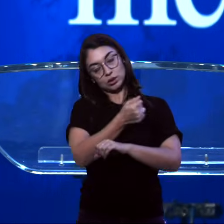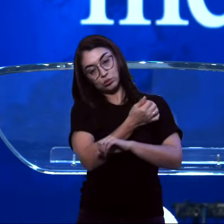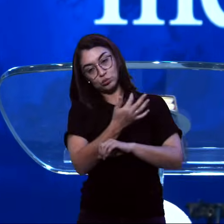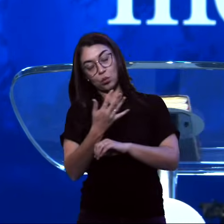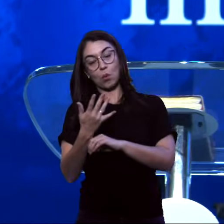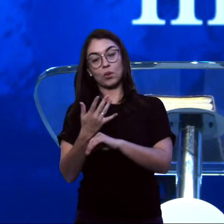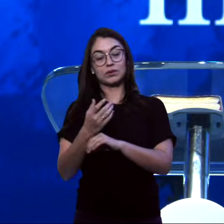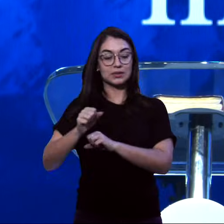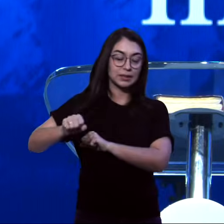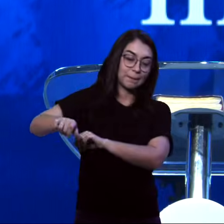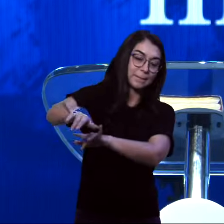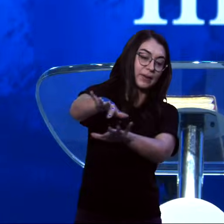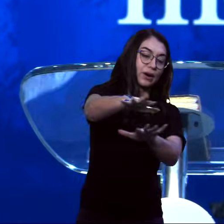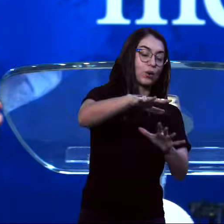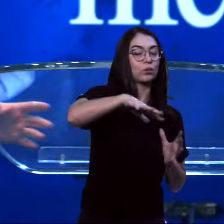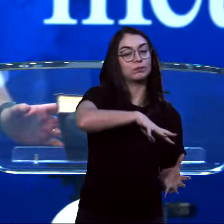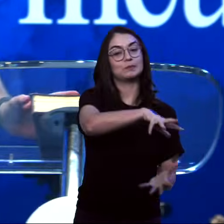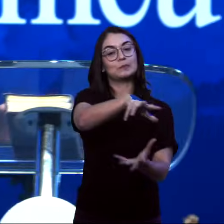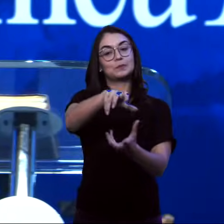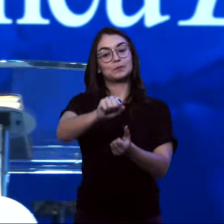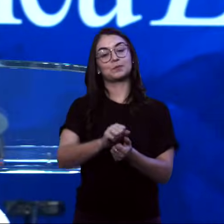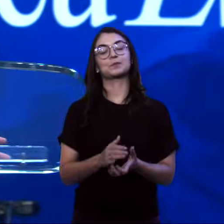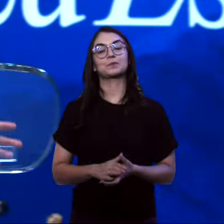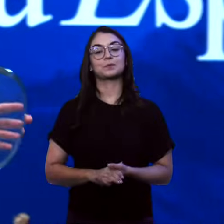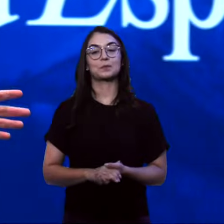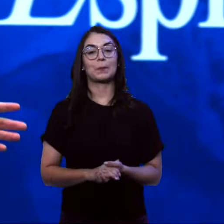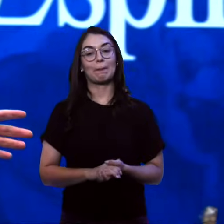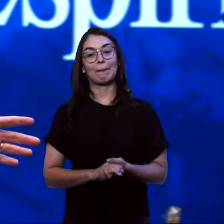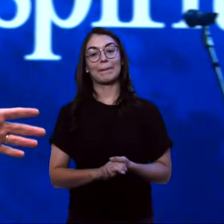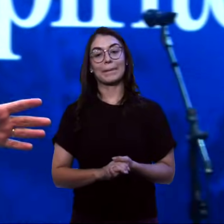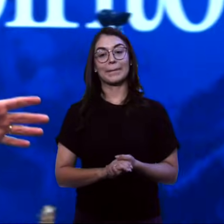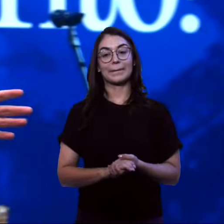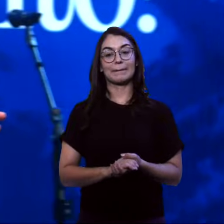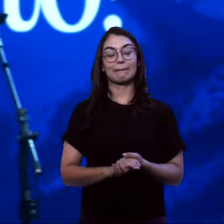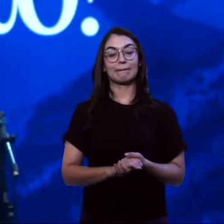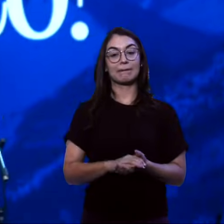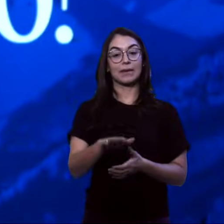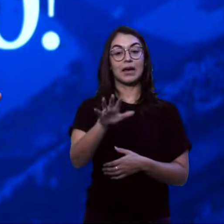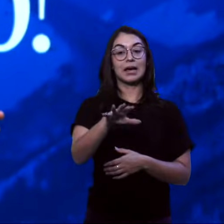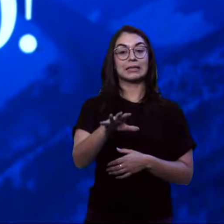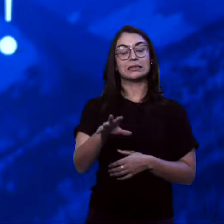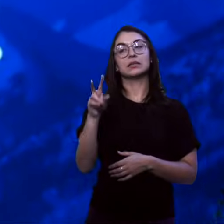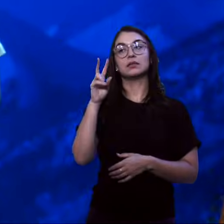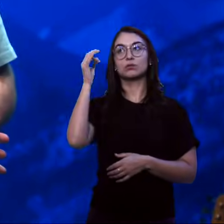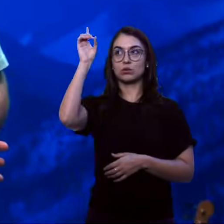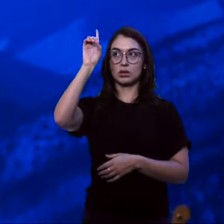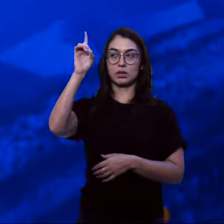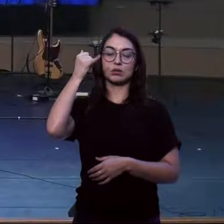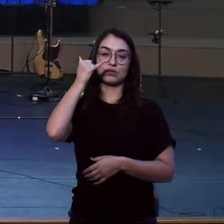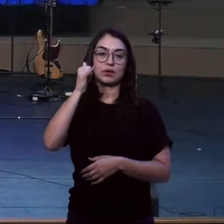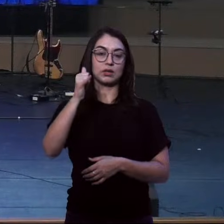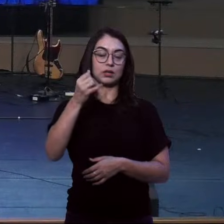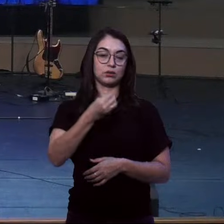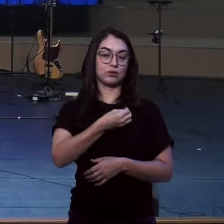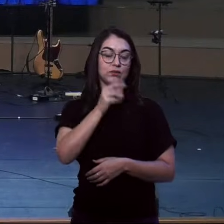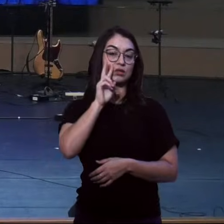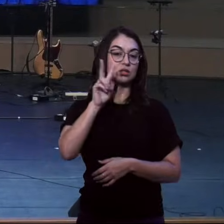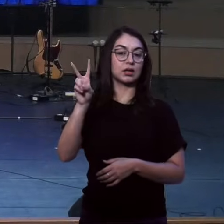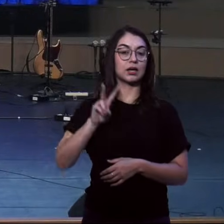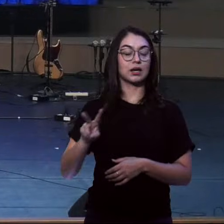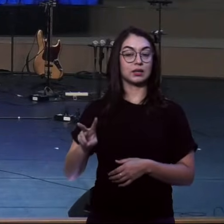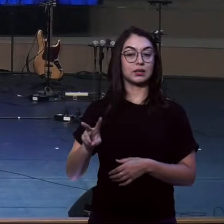que percorrem toda a terra. Aqui o que Deus estava falando por meio de Zacarias para Zorobabel é a obra